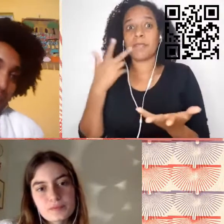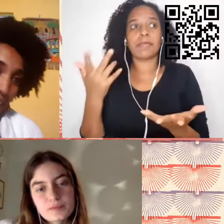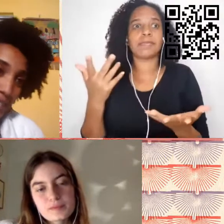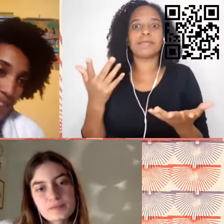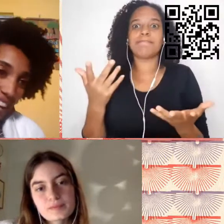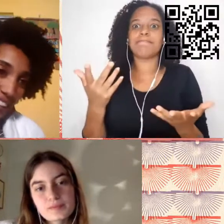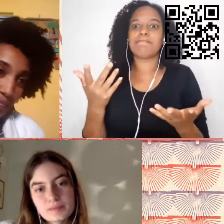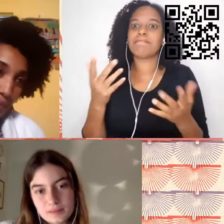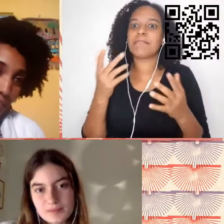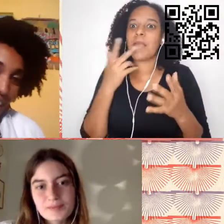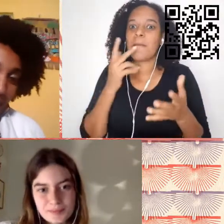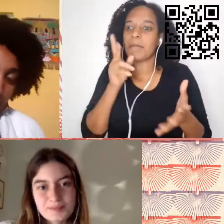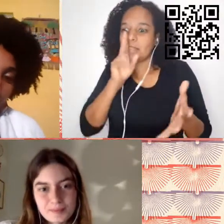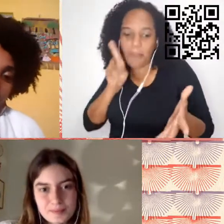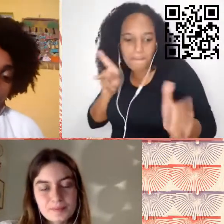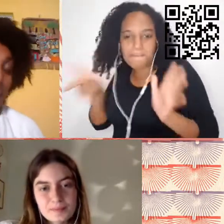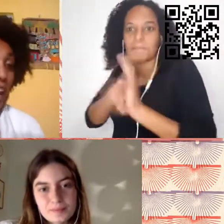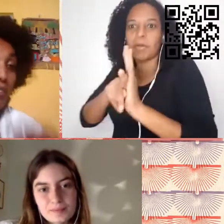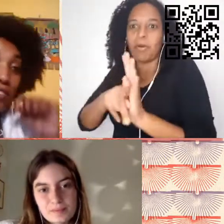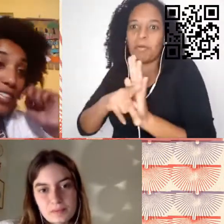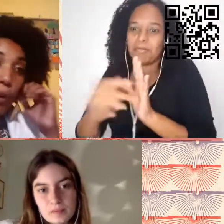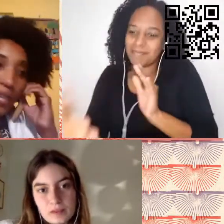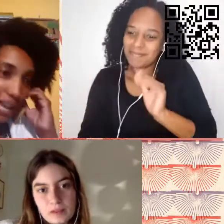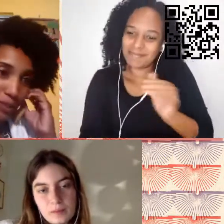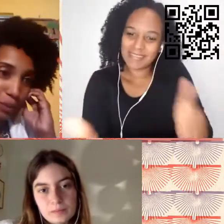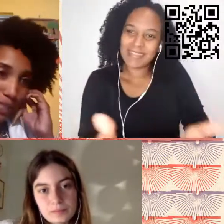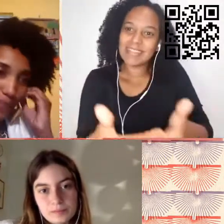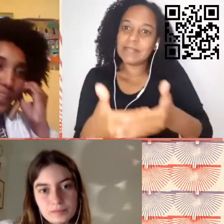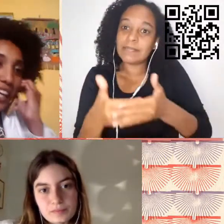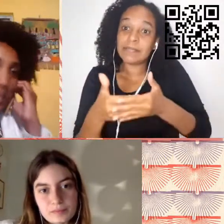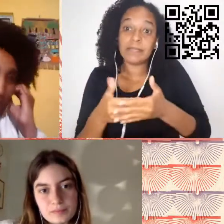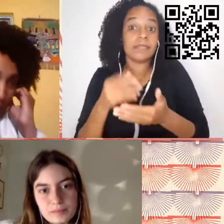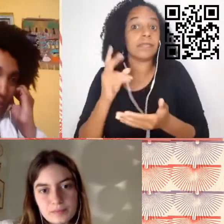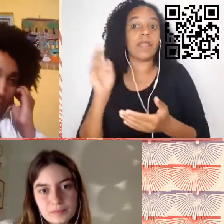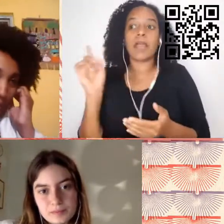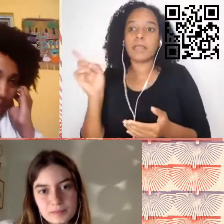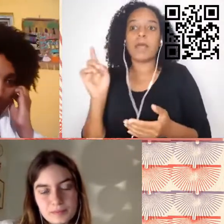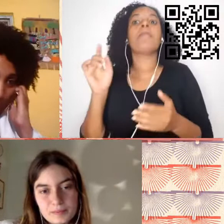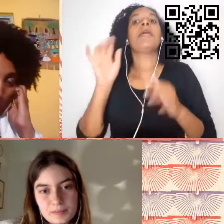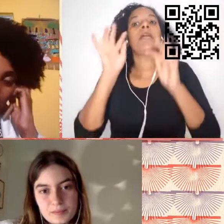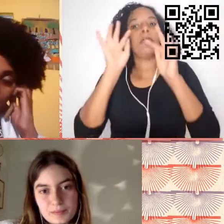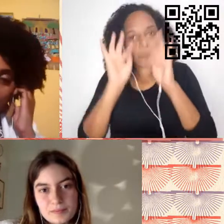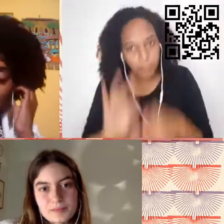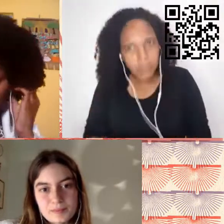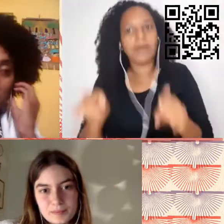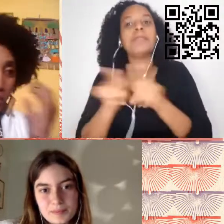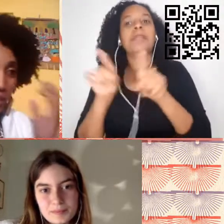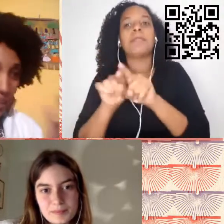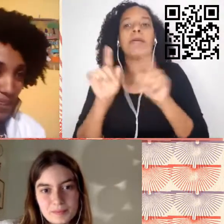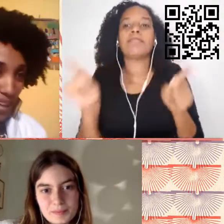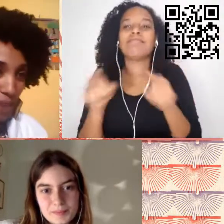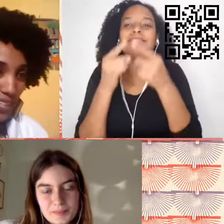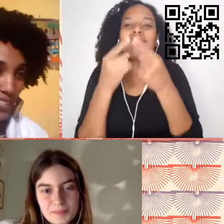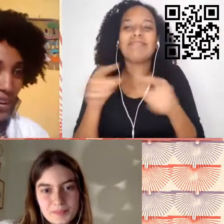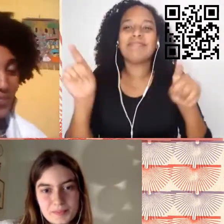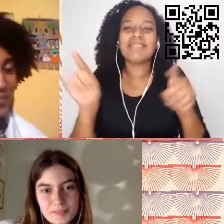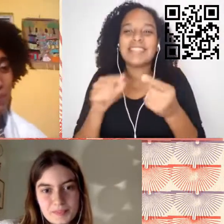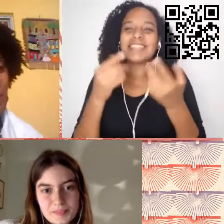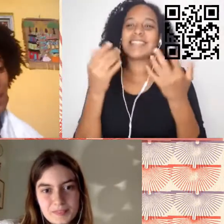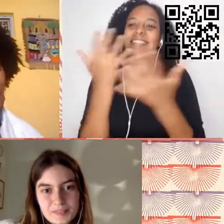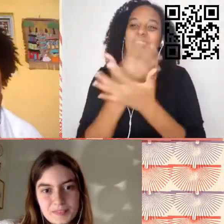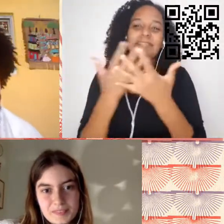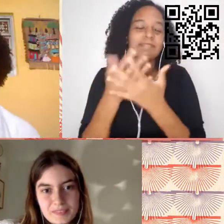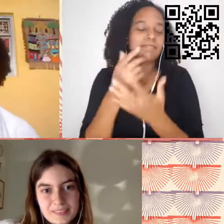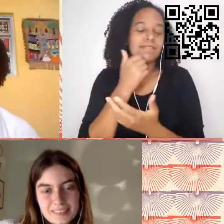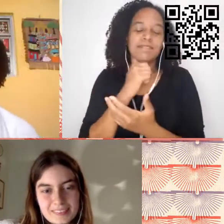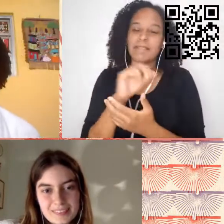um pertencimento. É, e ela começava com canto e ela terminava com canto. A minha avó era incrível, ela realmente é